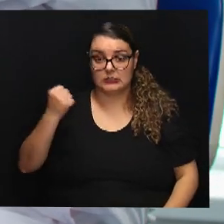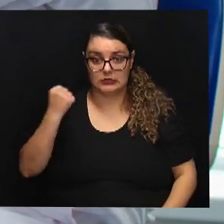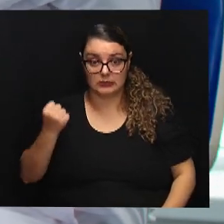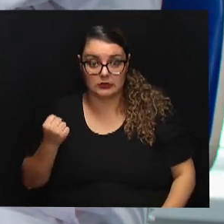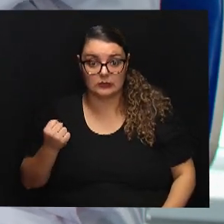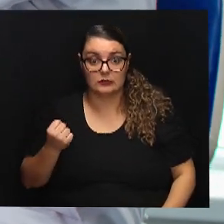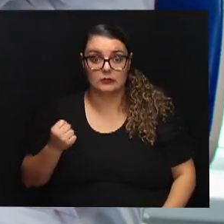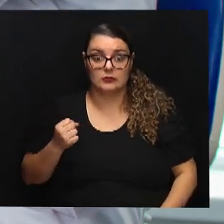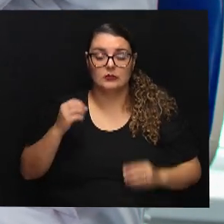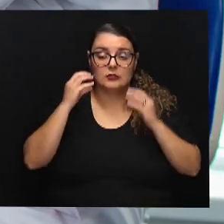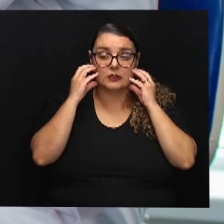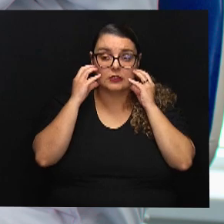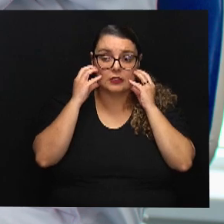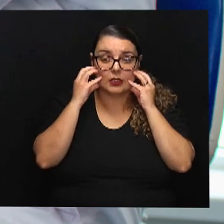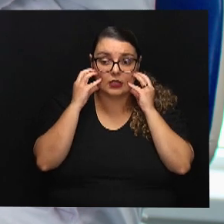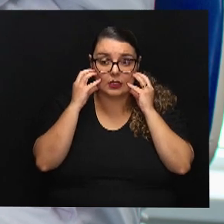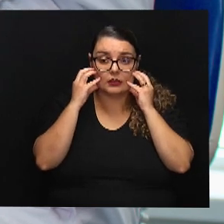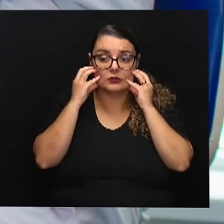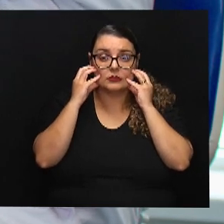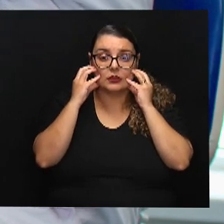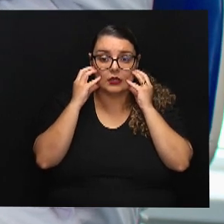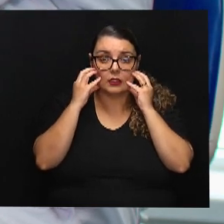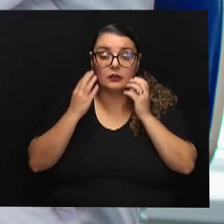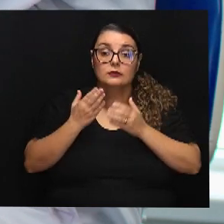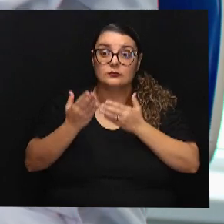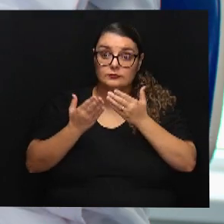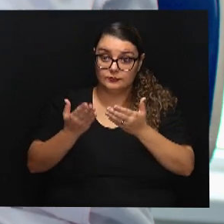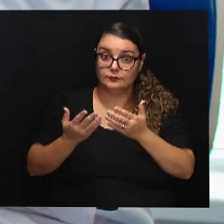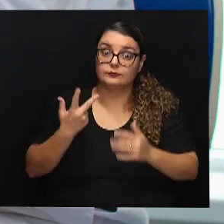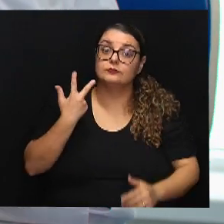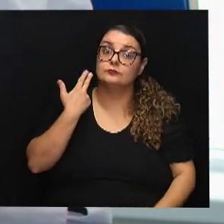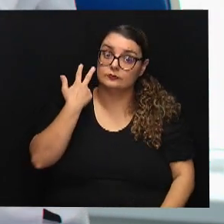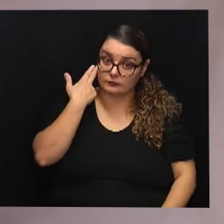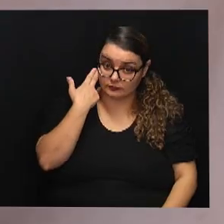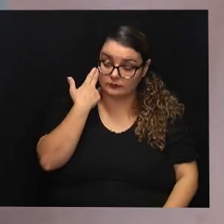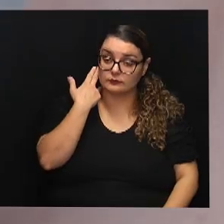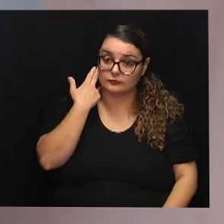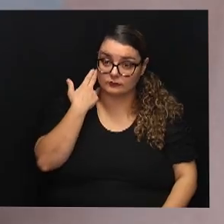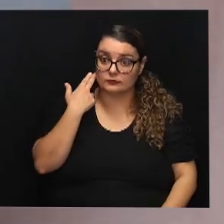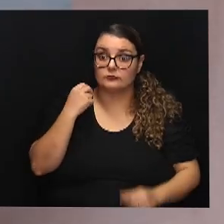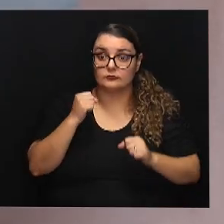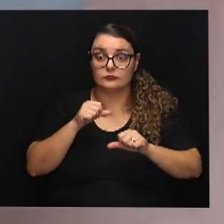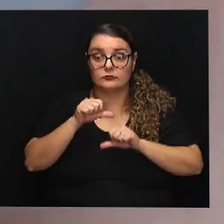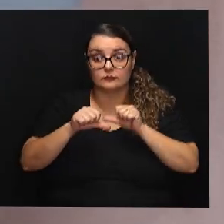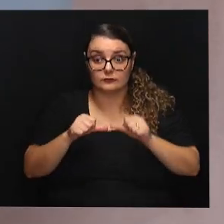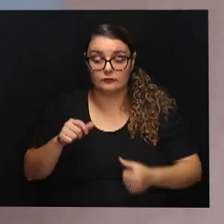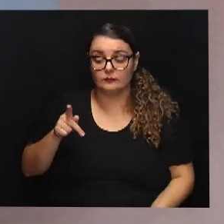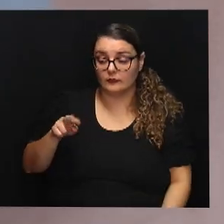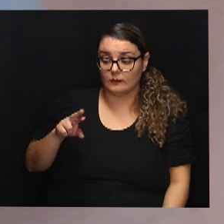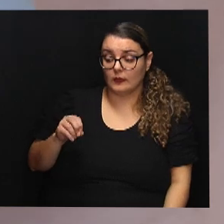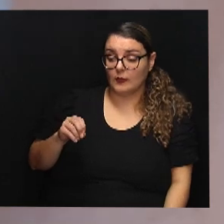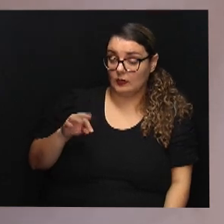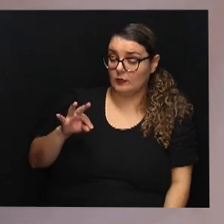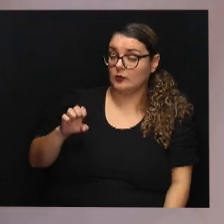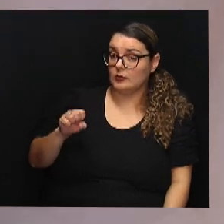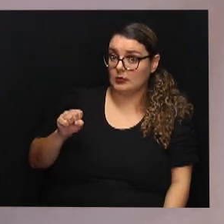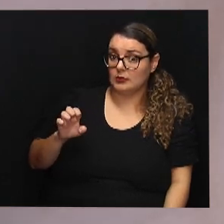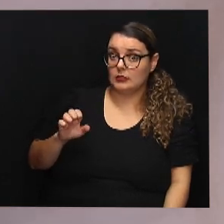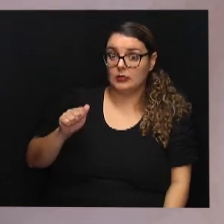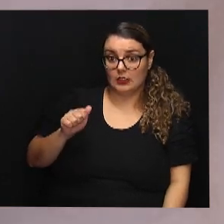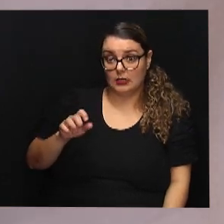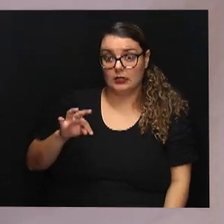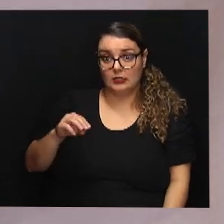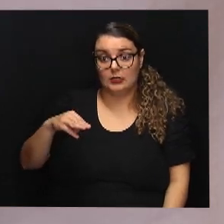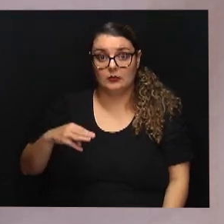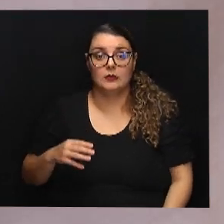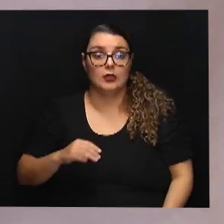de artroses graves, que fica com limitação de abertura de boca, que pode até evoluir com tratamento de cirurgia, que pode